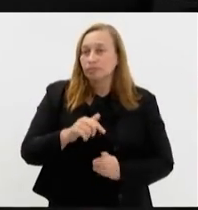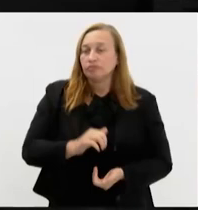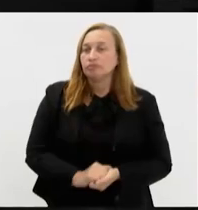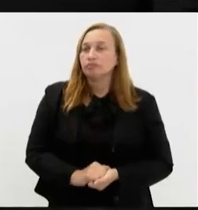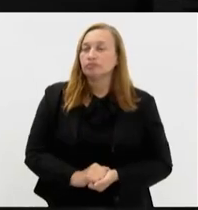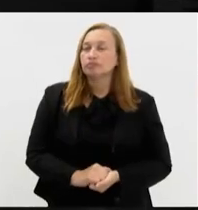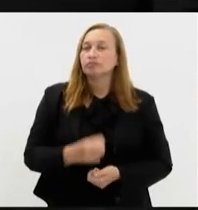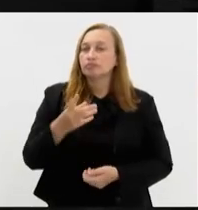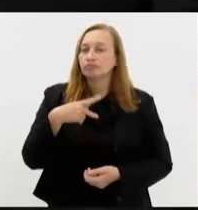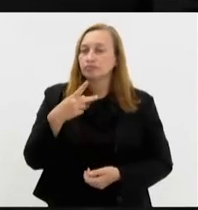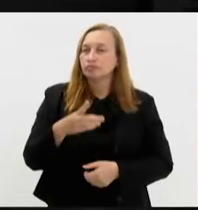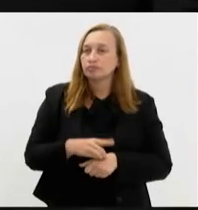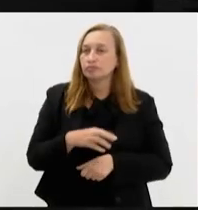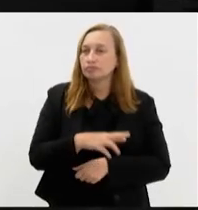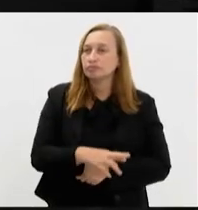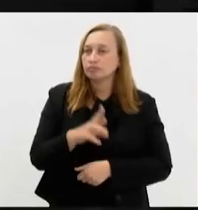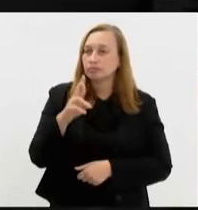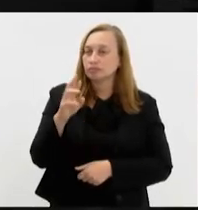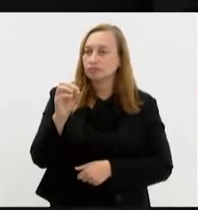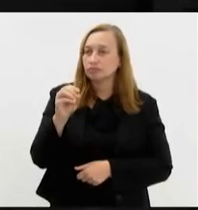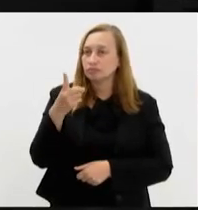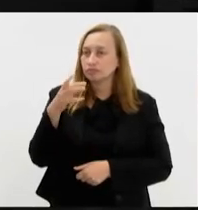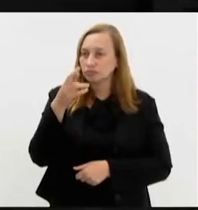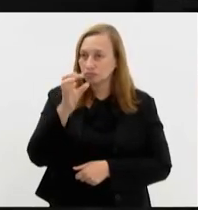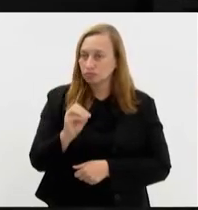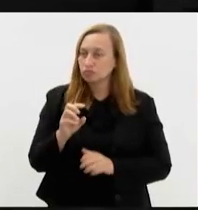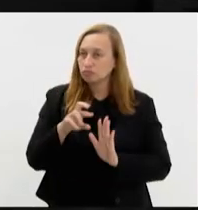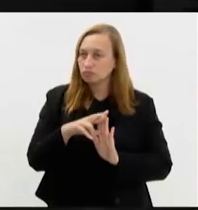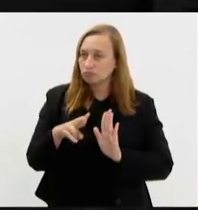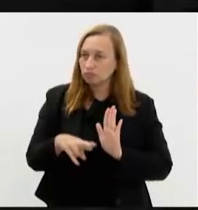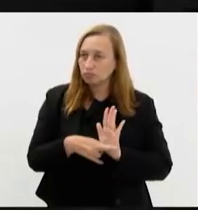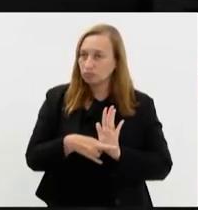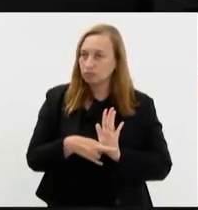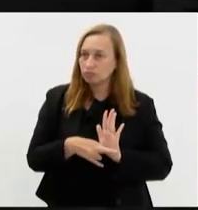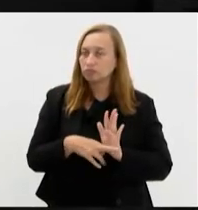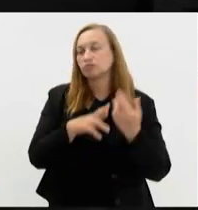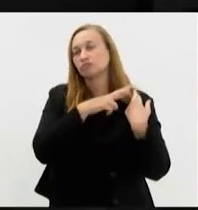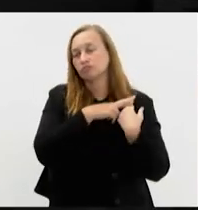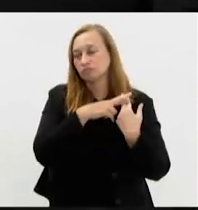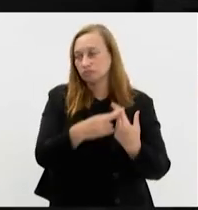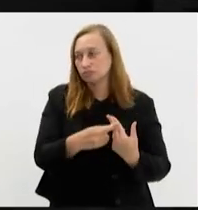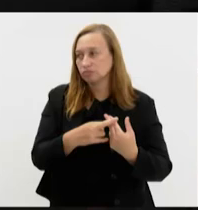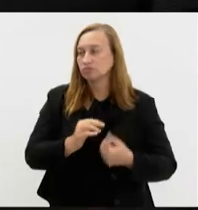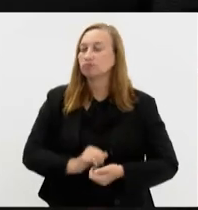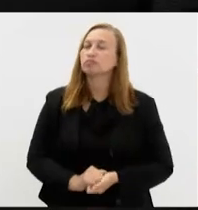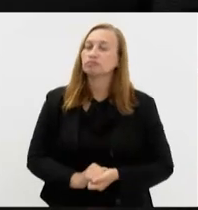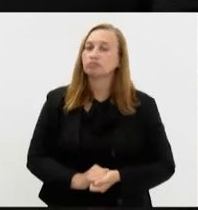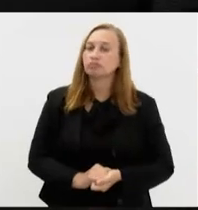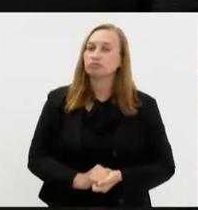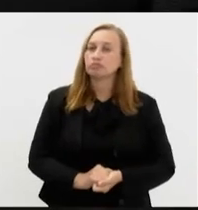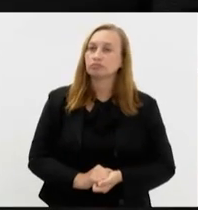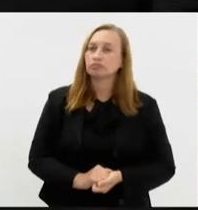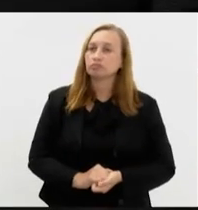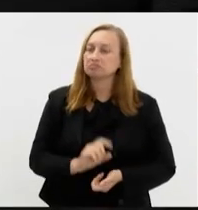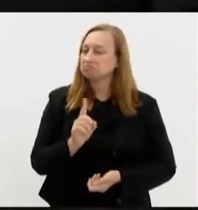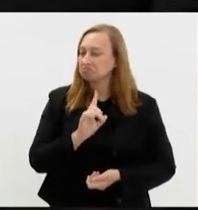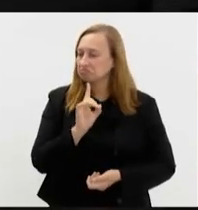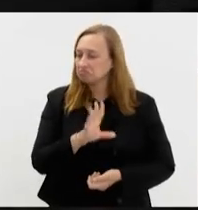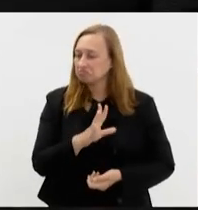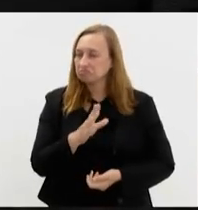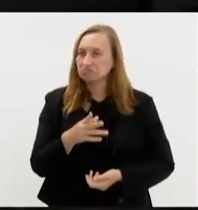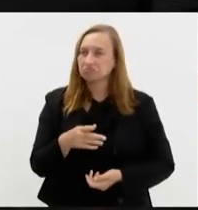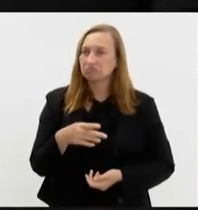disse bem Dr Rodrigo normas acerca de responsabilidades e não só